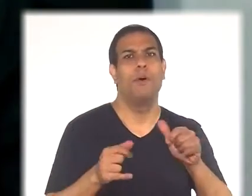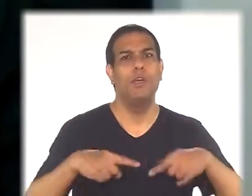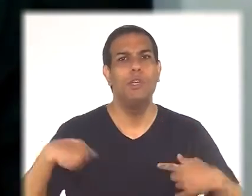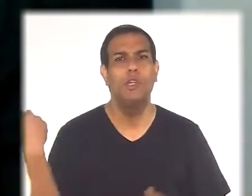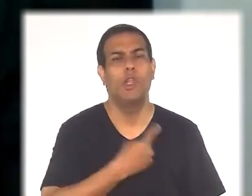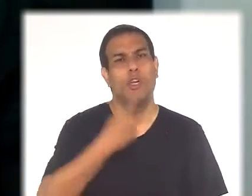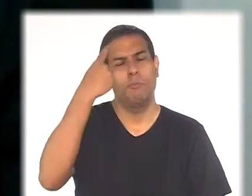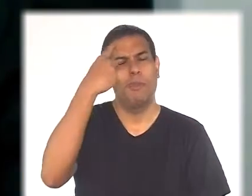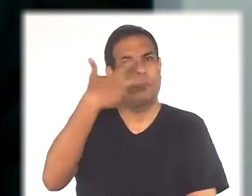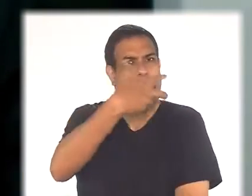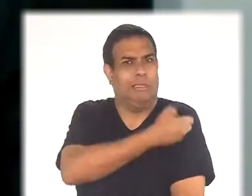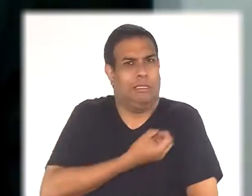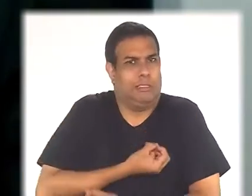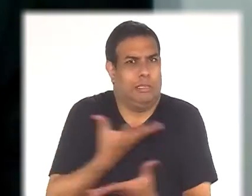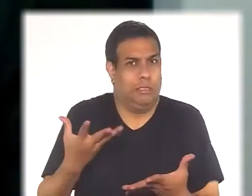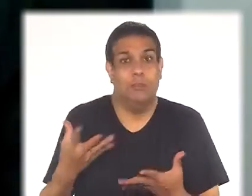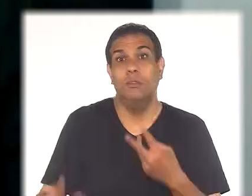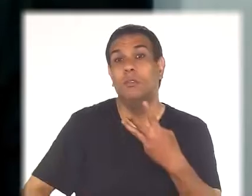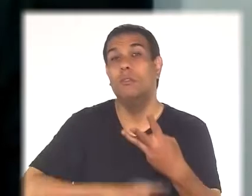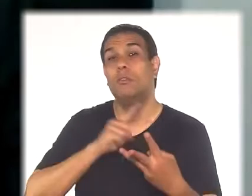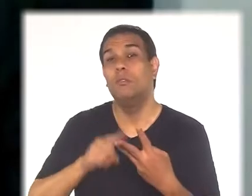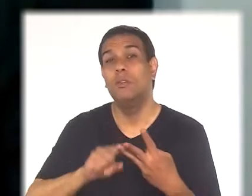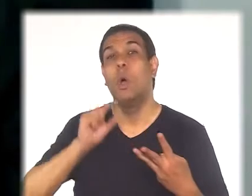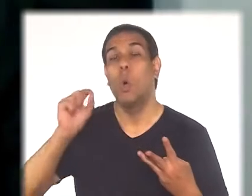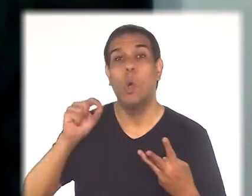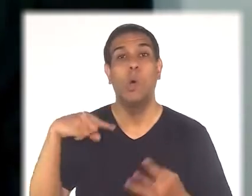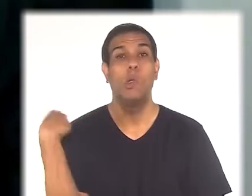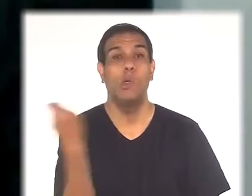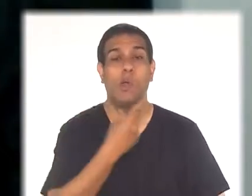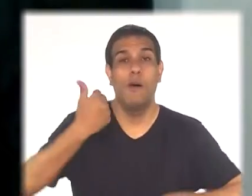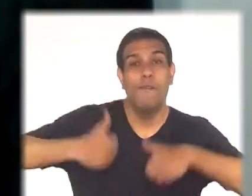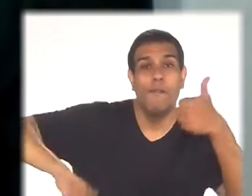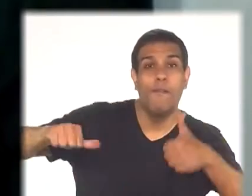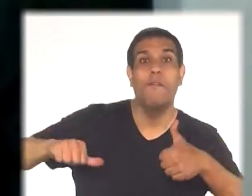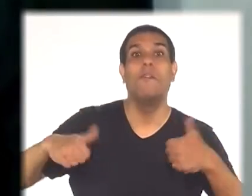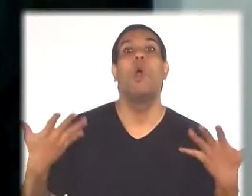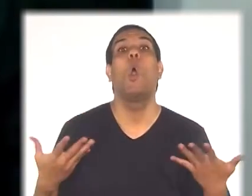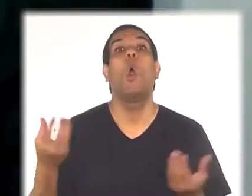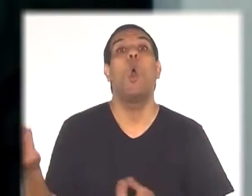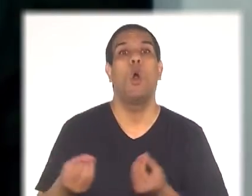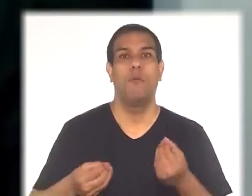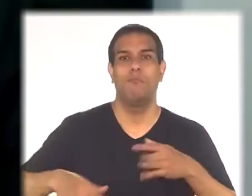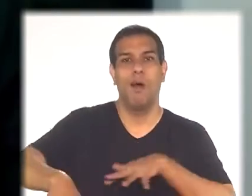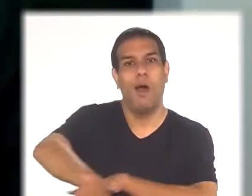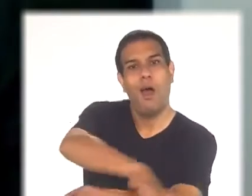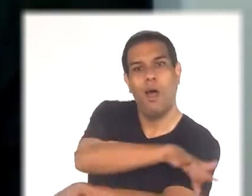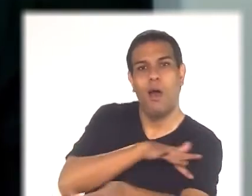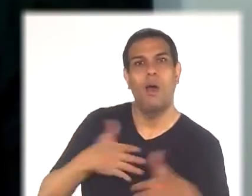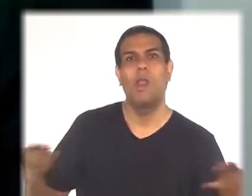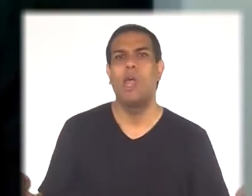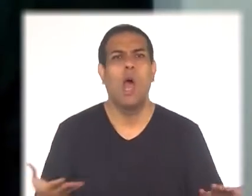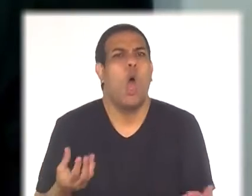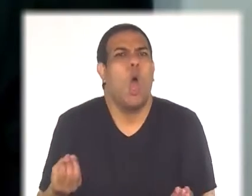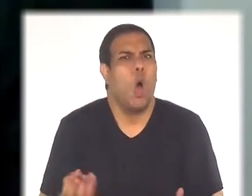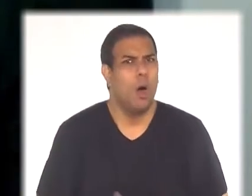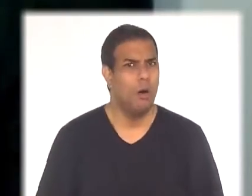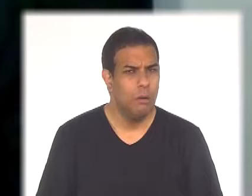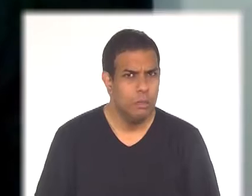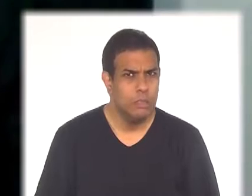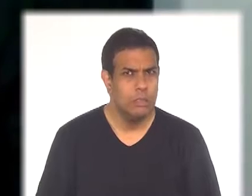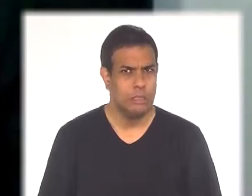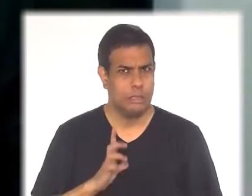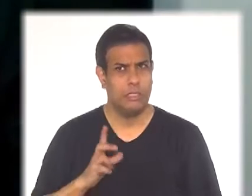informações vão ser levadas em conta. E eu acrescentaria uma terceira. Nós temos que avaliar a circulação do vírus nesse momento,